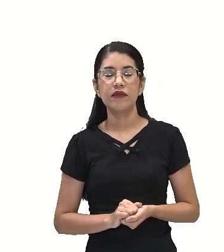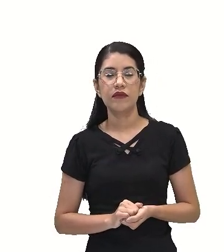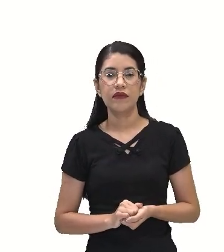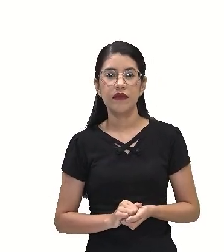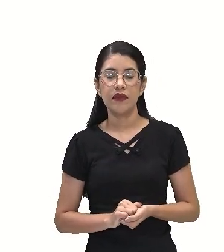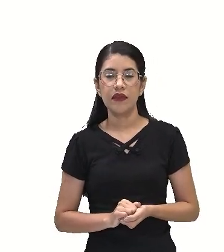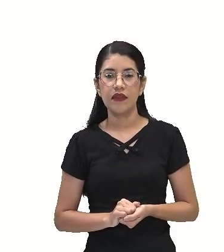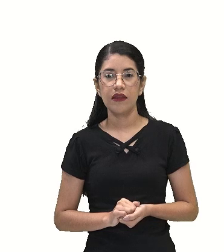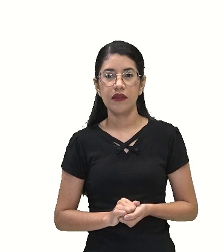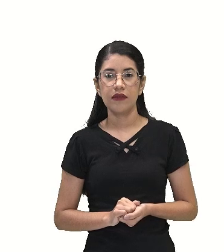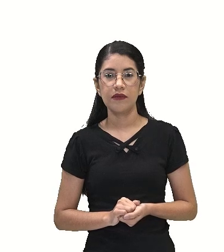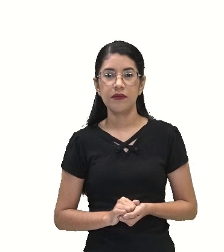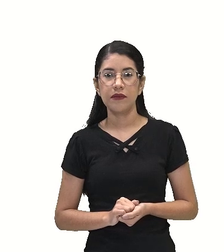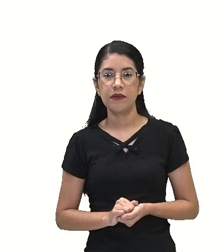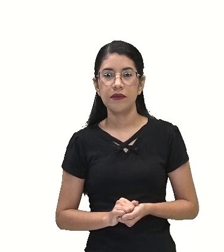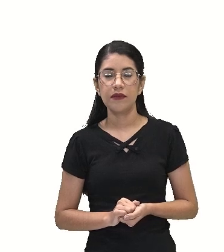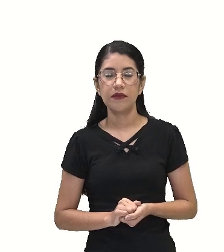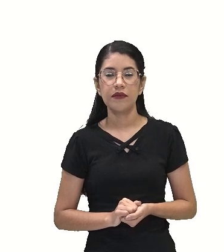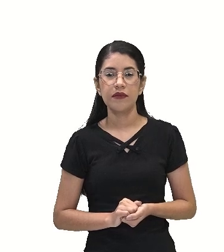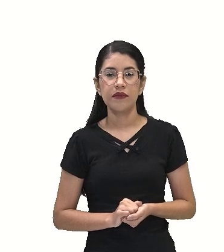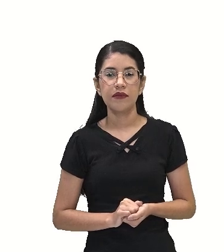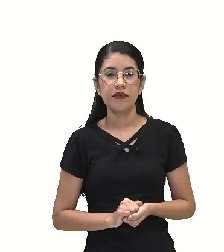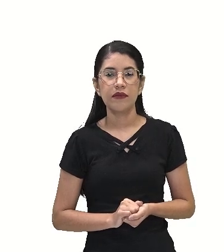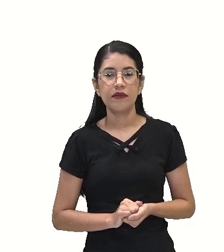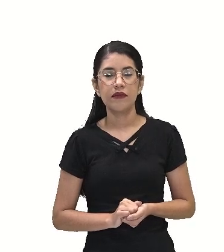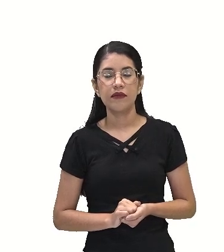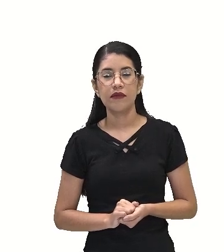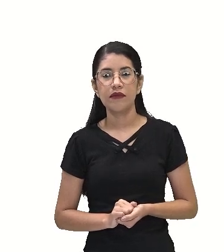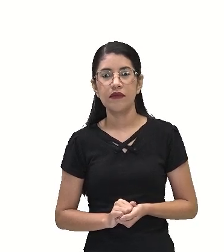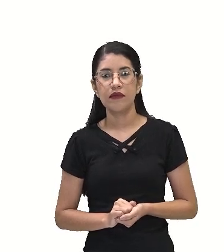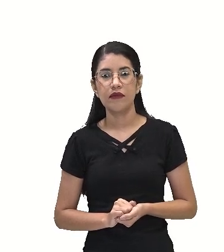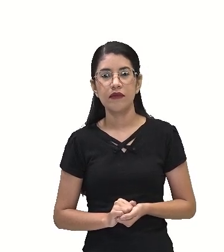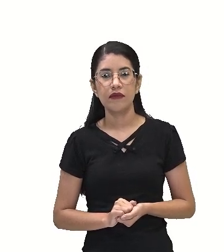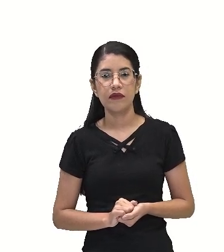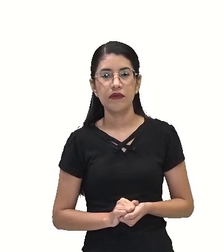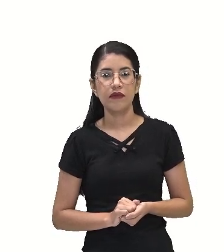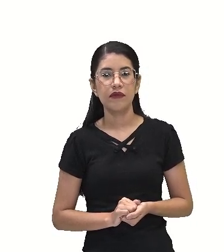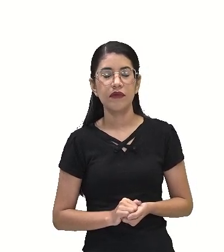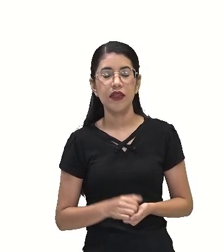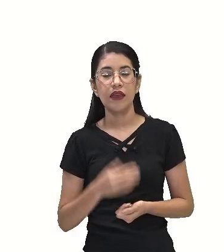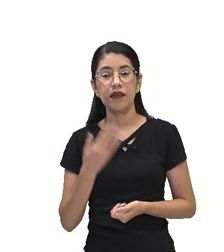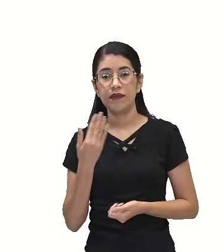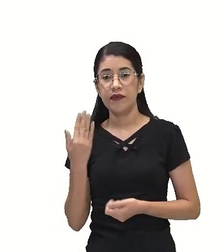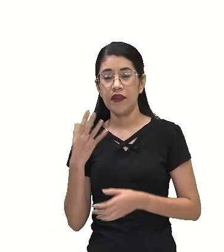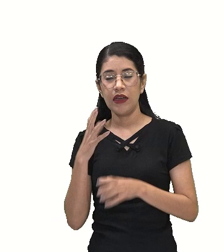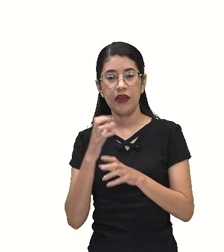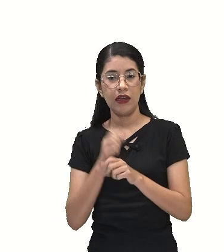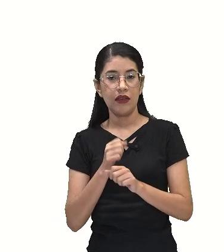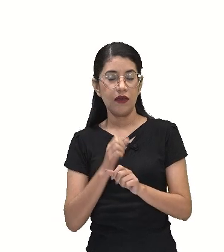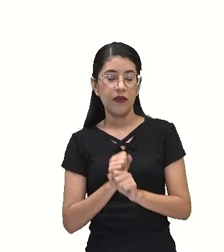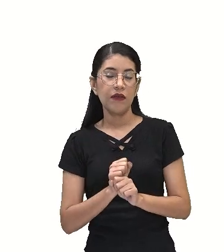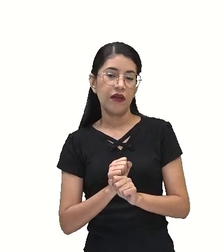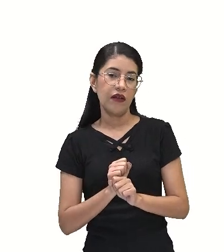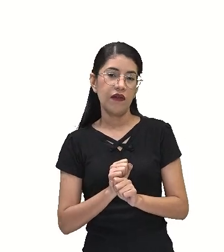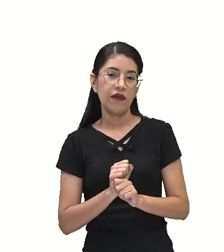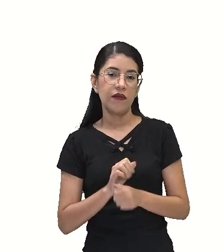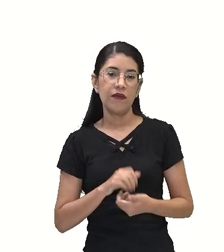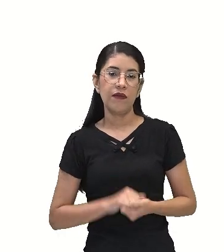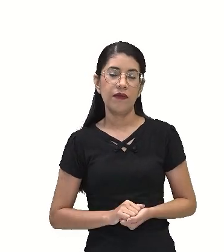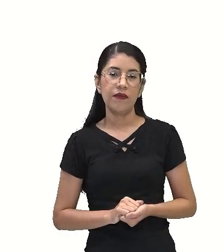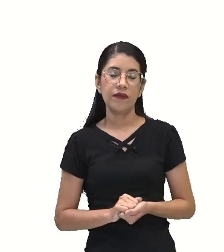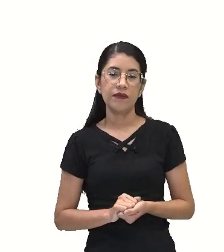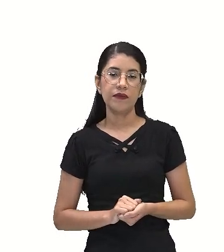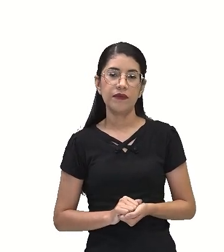númerozinho decimal. Então, 75 dividido por 2, vai ali uma aulinha extra